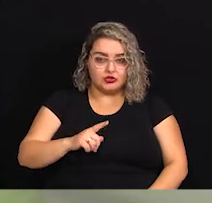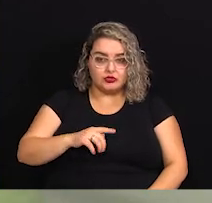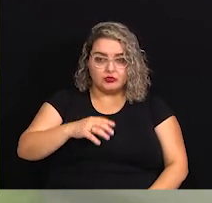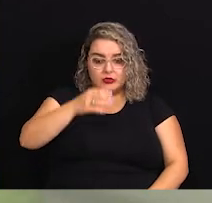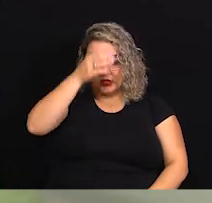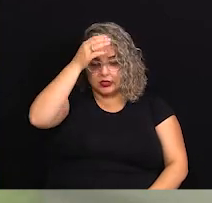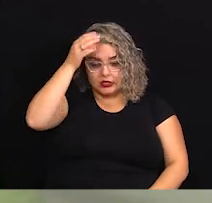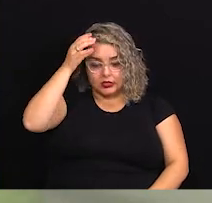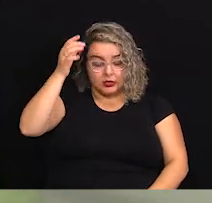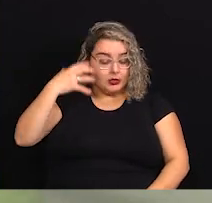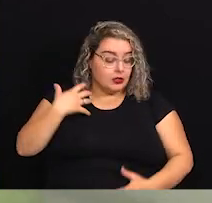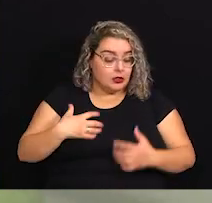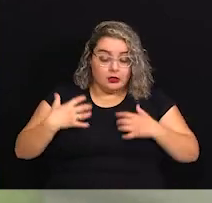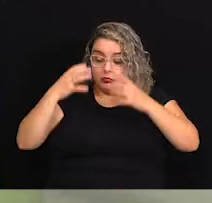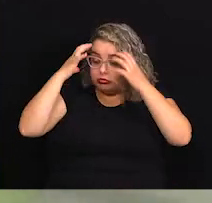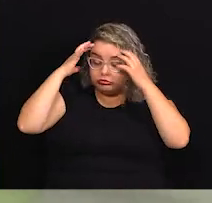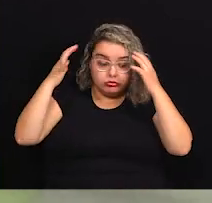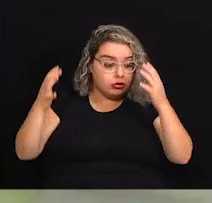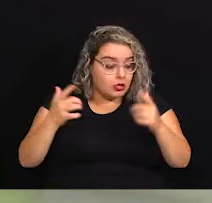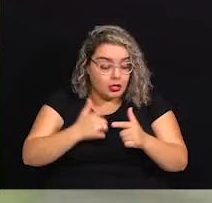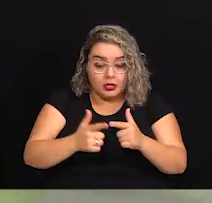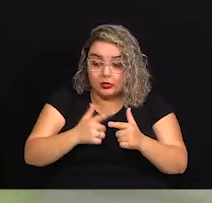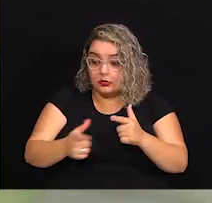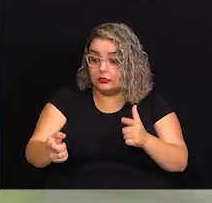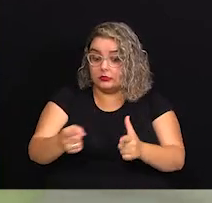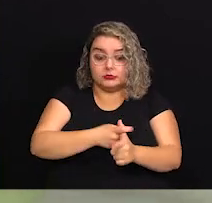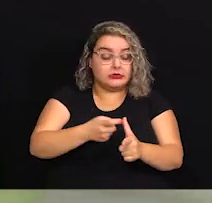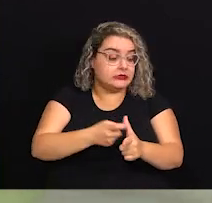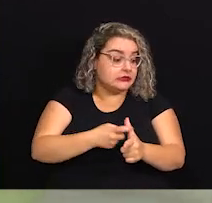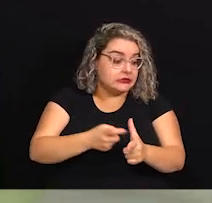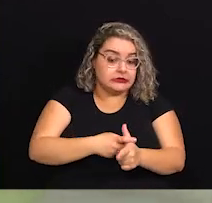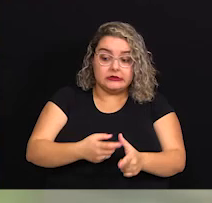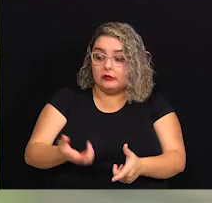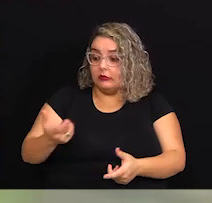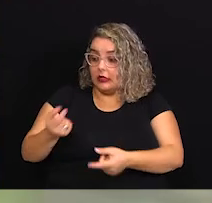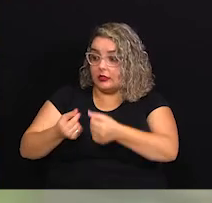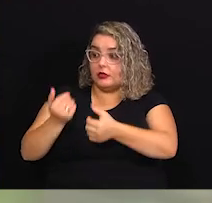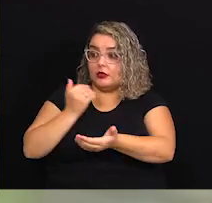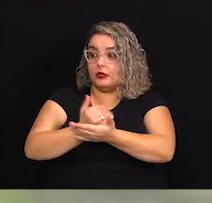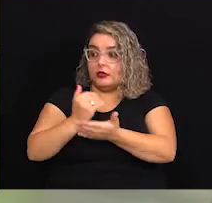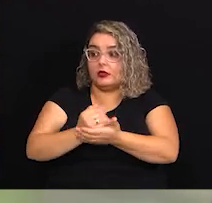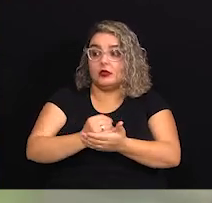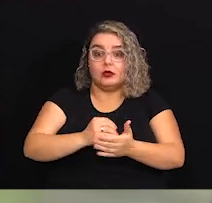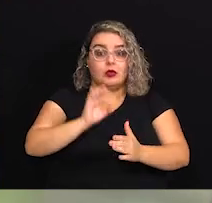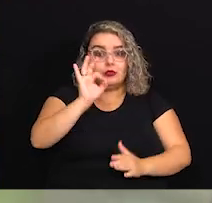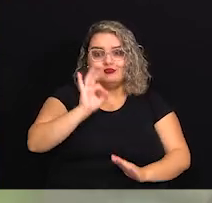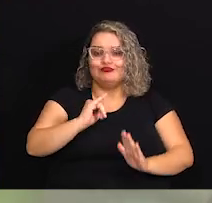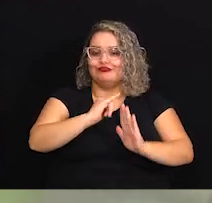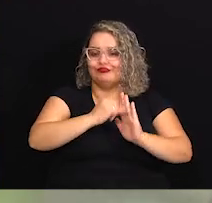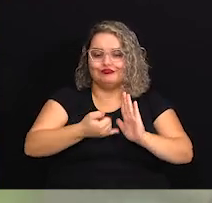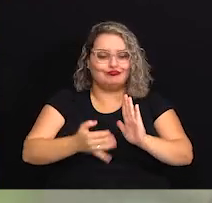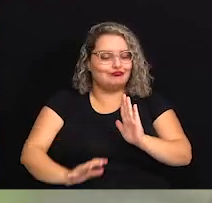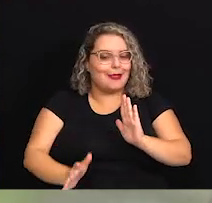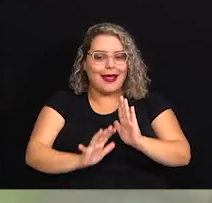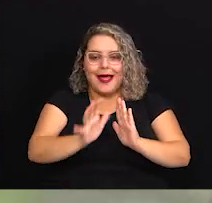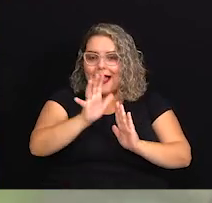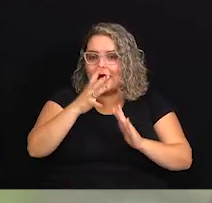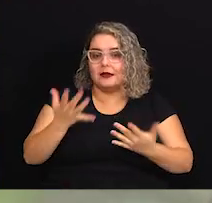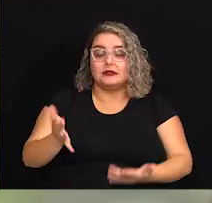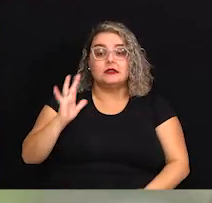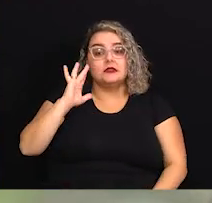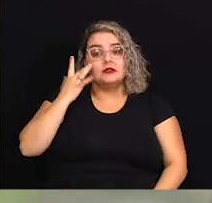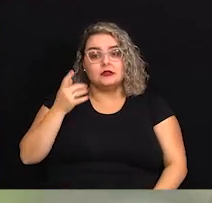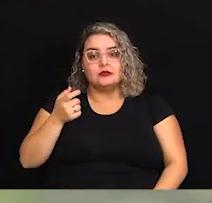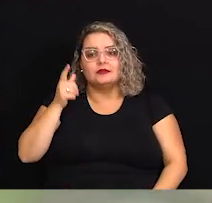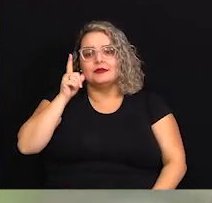até, de resolver um problema financeiro, pegam empréstimos com taxas altíssimas e acha que aquela